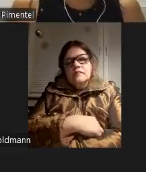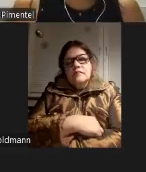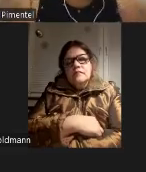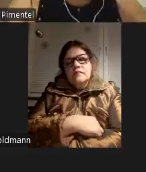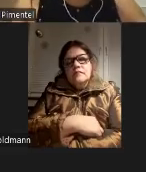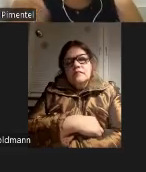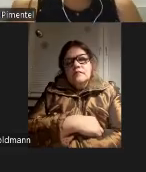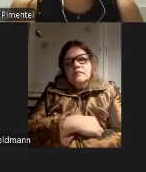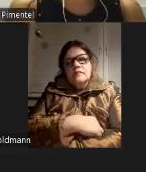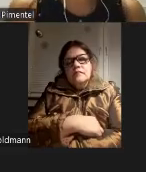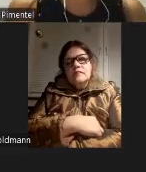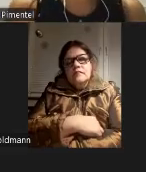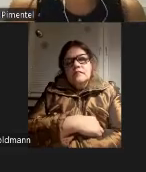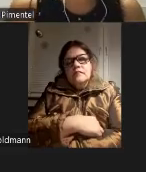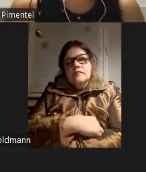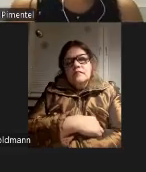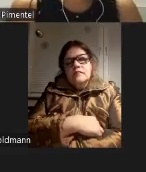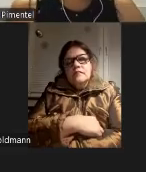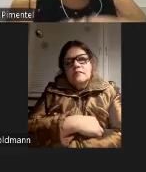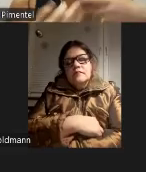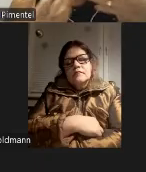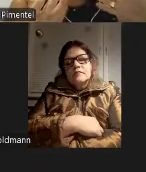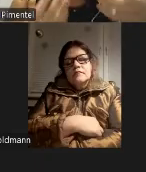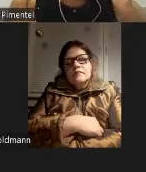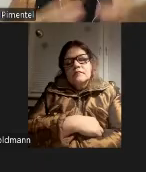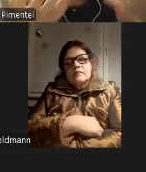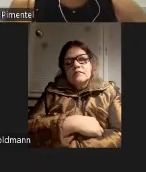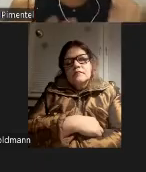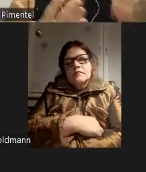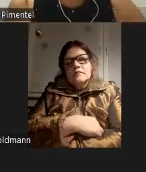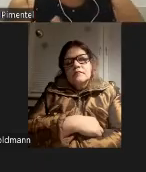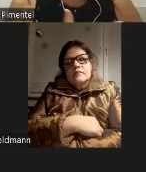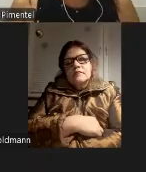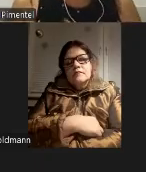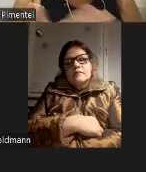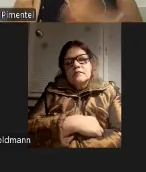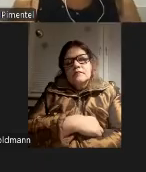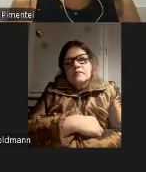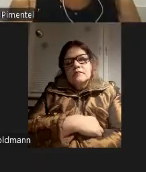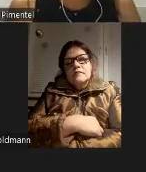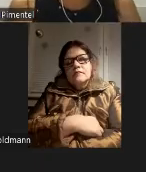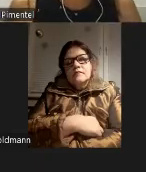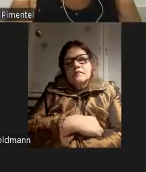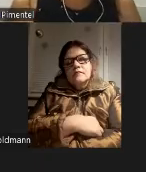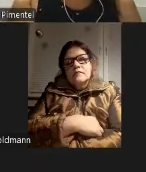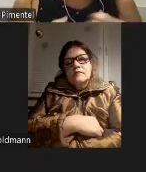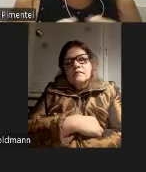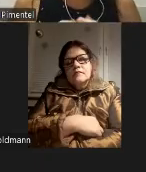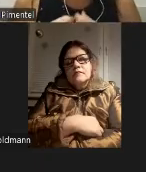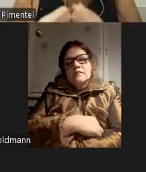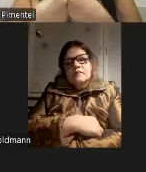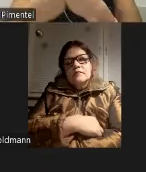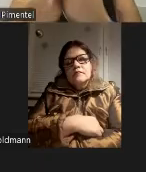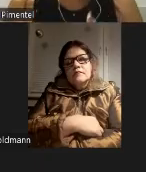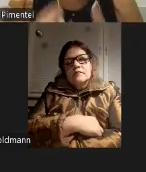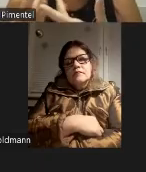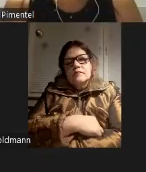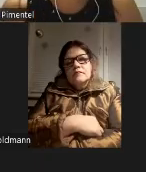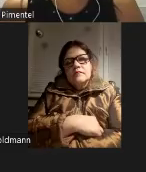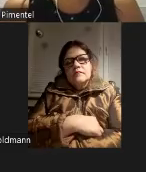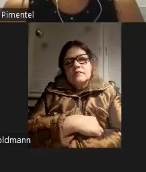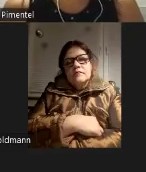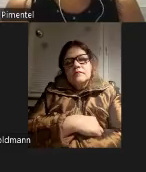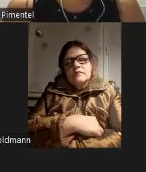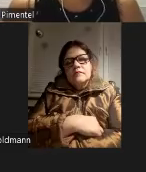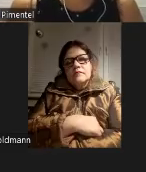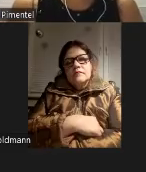sobre a importância do diagnóstico dessa doença, não só na parte cognitiva, que foi o nosso foco de hoje, porque eu queria usar e